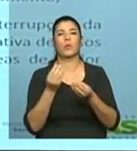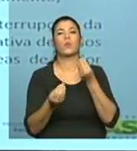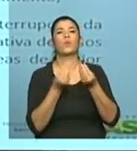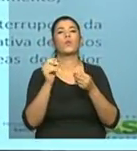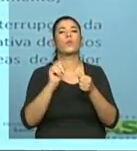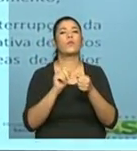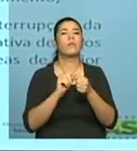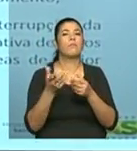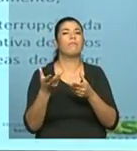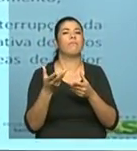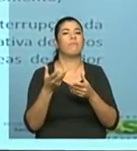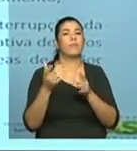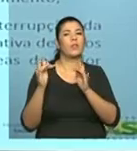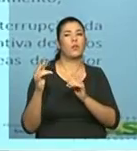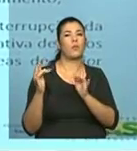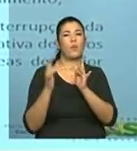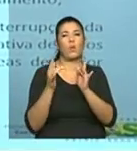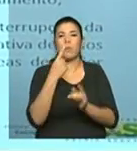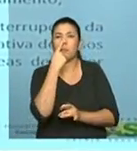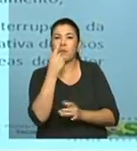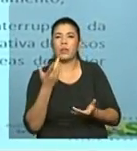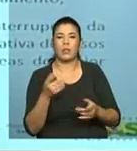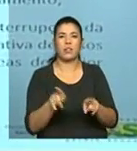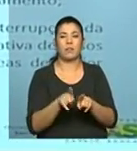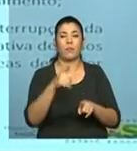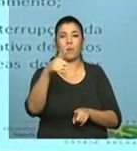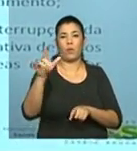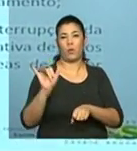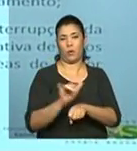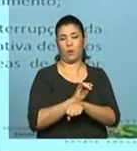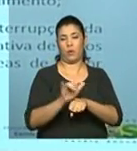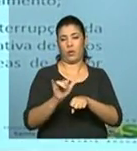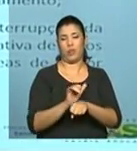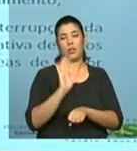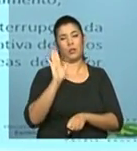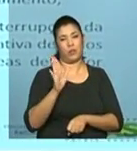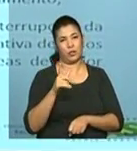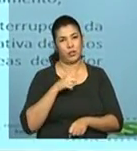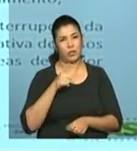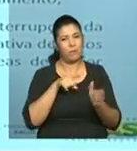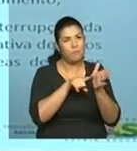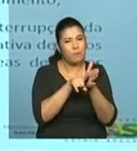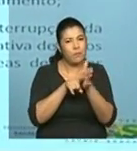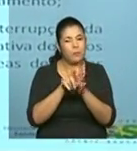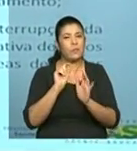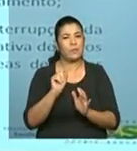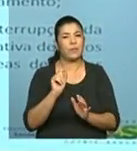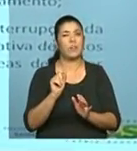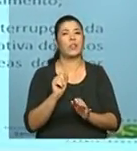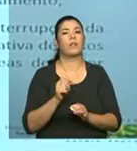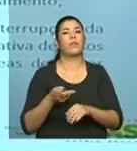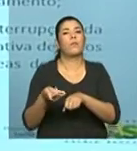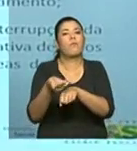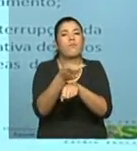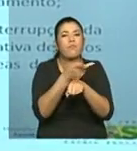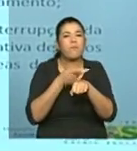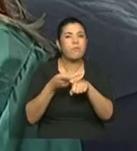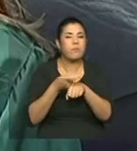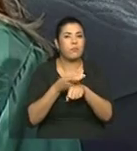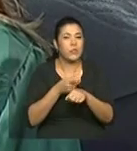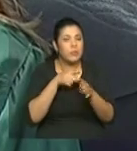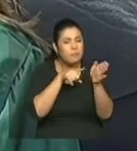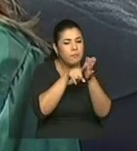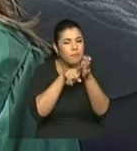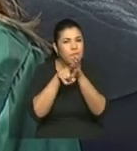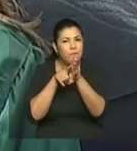maneira mais próxima. E a outra estratégia, que também foi extremamente bem sucedida, é a estratégia de busca ativa e